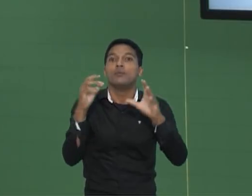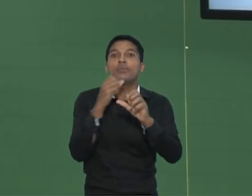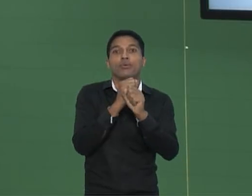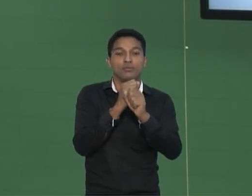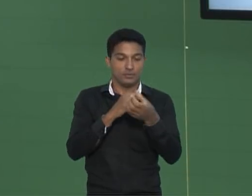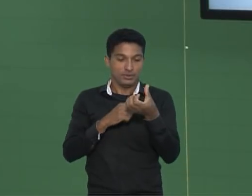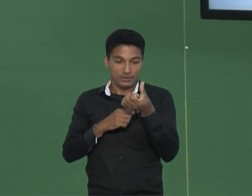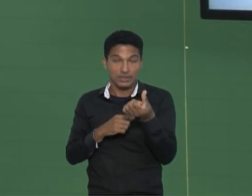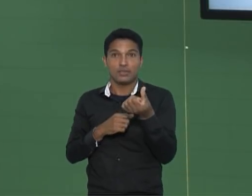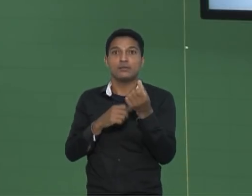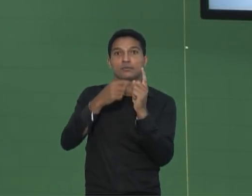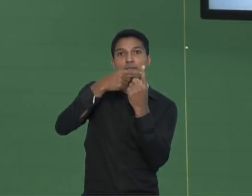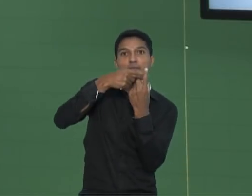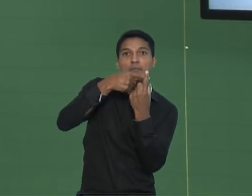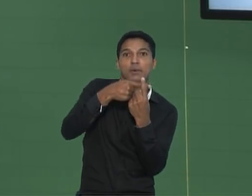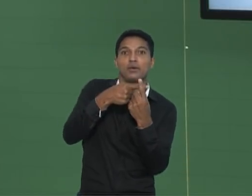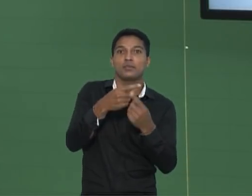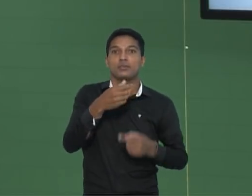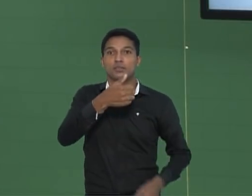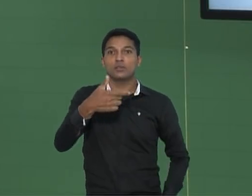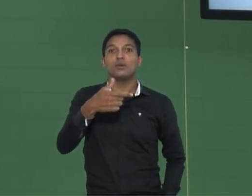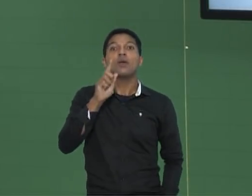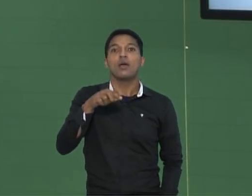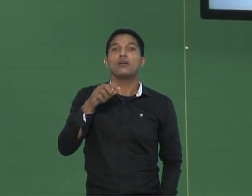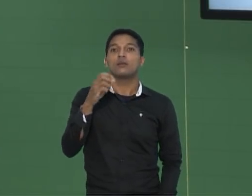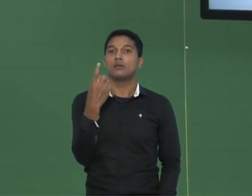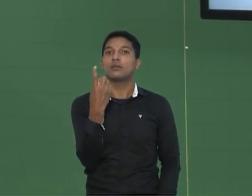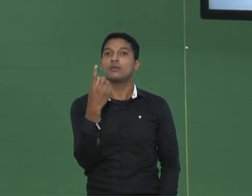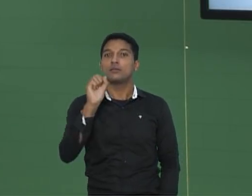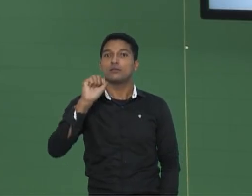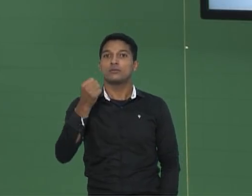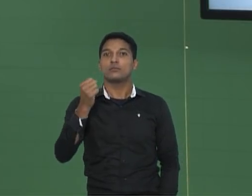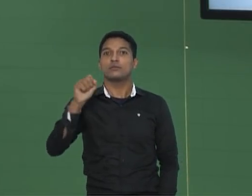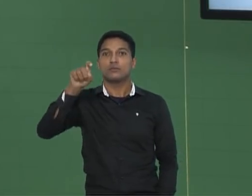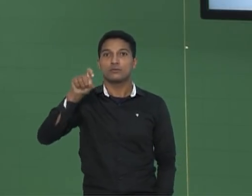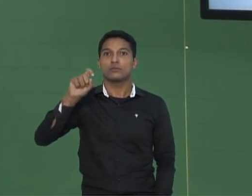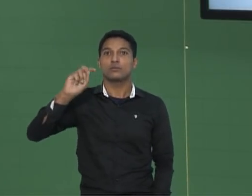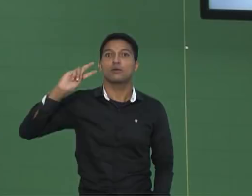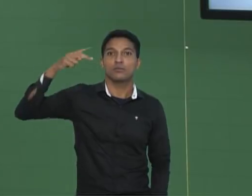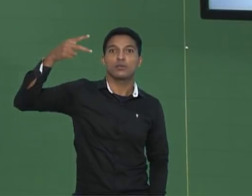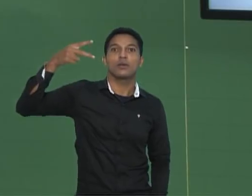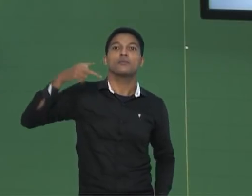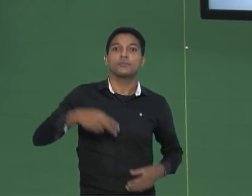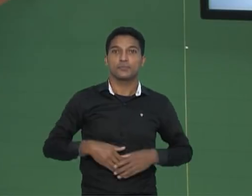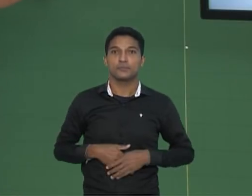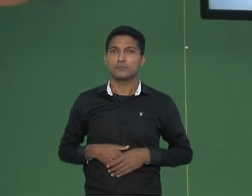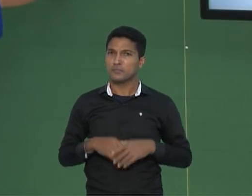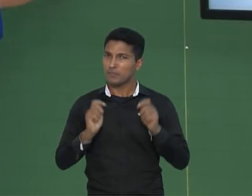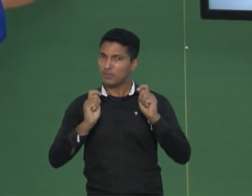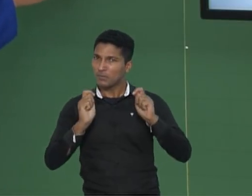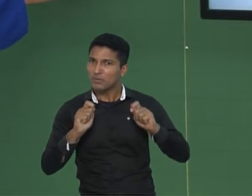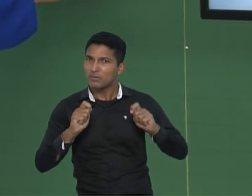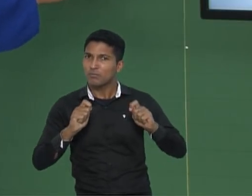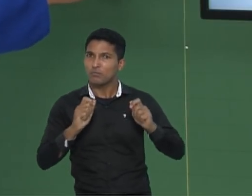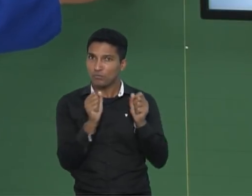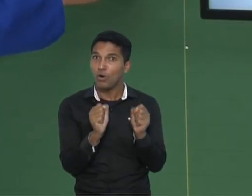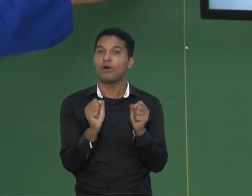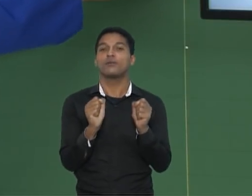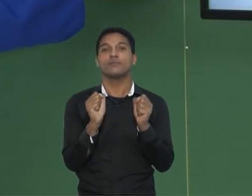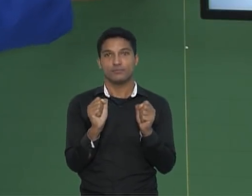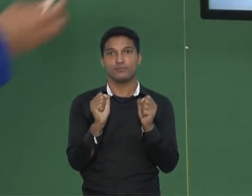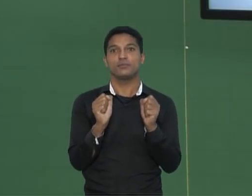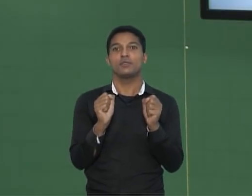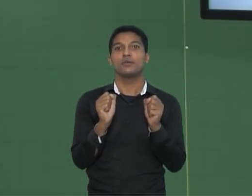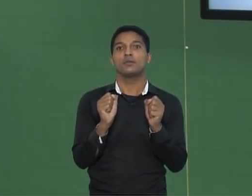mais 12 dá 18, x ao quadrado. Posso juntar aqui, ó, o x